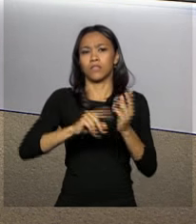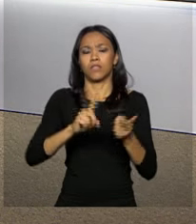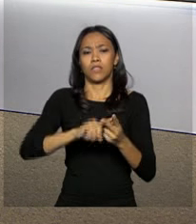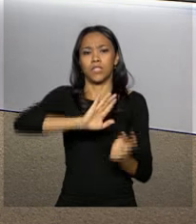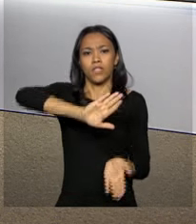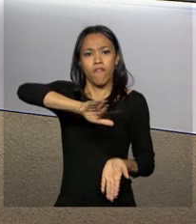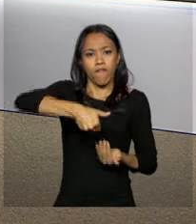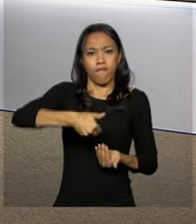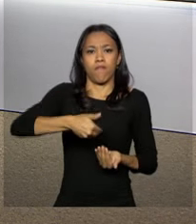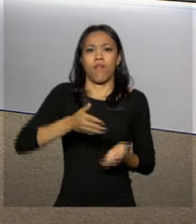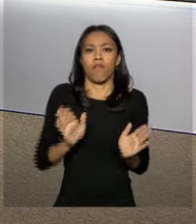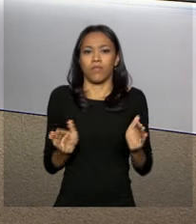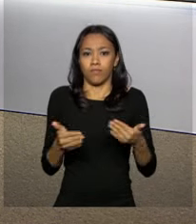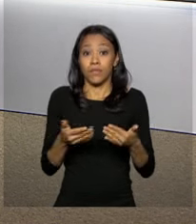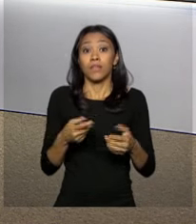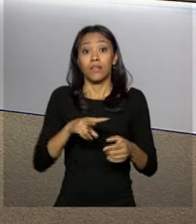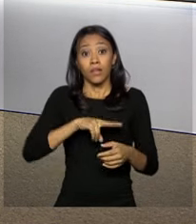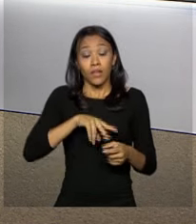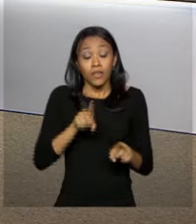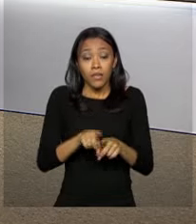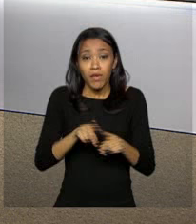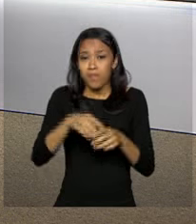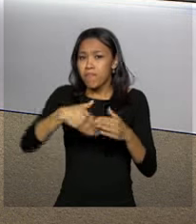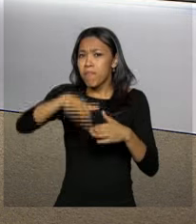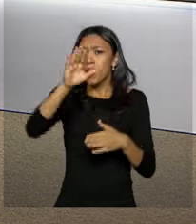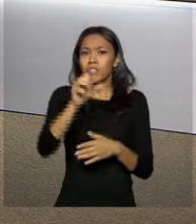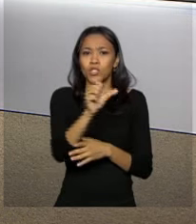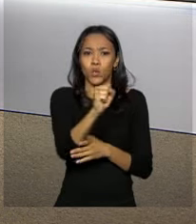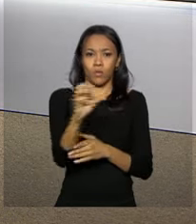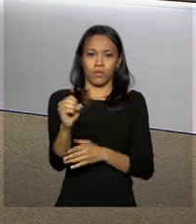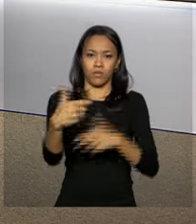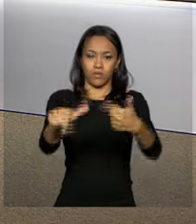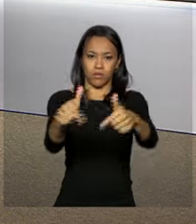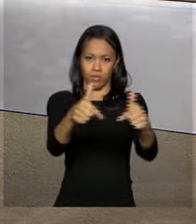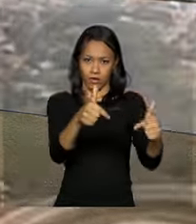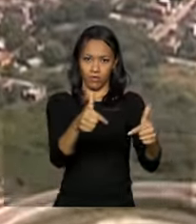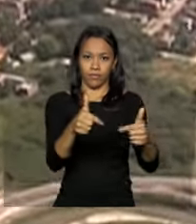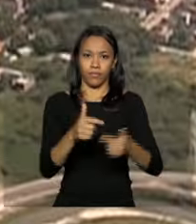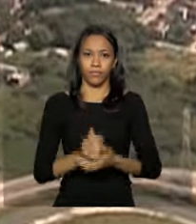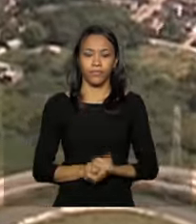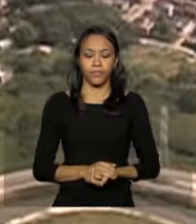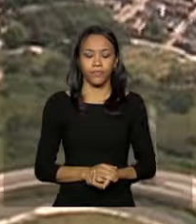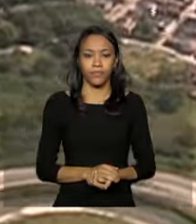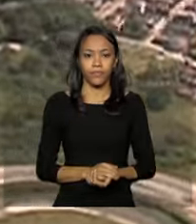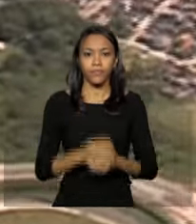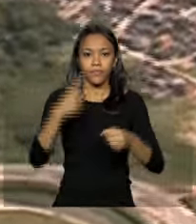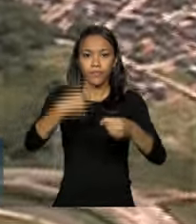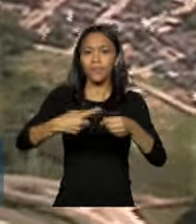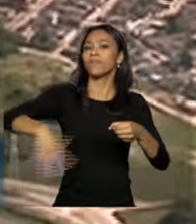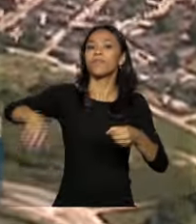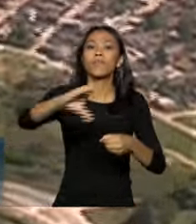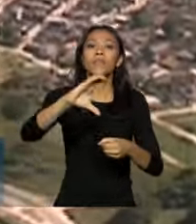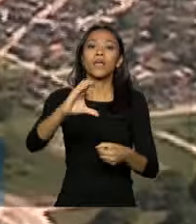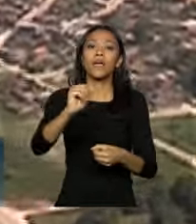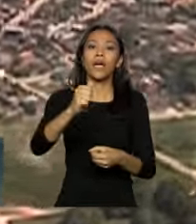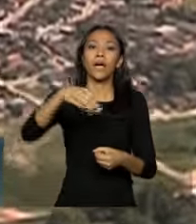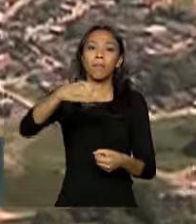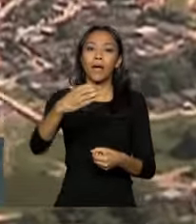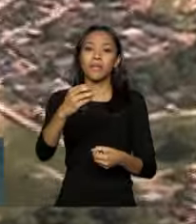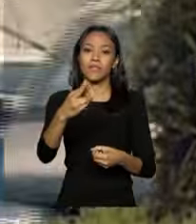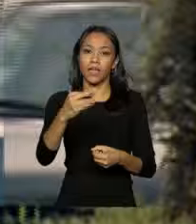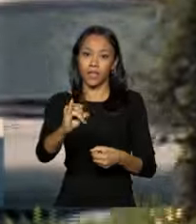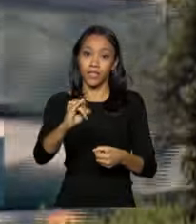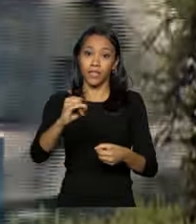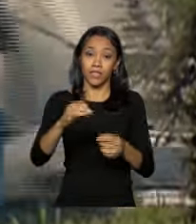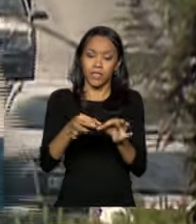fraldas. A empresa vai gerar mais de 800 empregos. Camaçari fica a cerca de 40 quilômetros do centro de